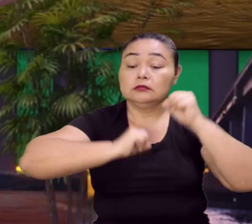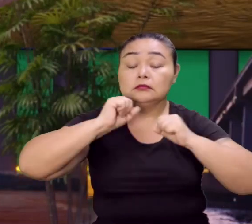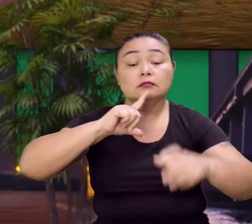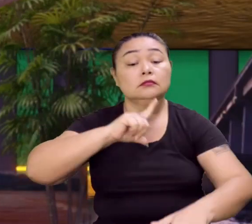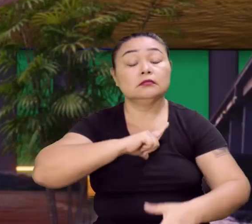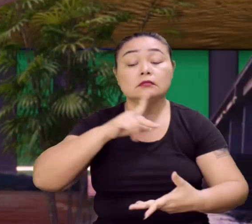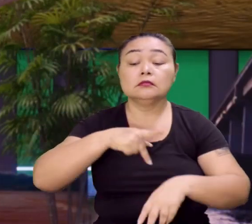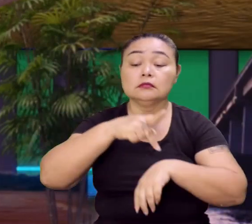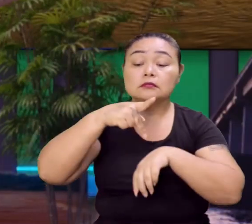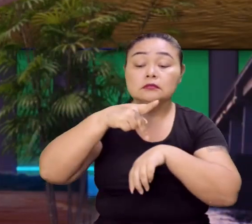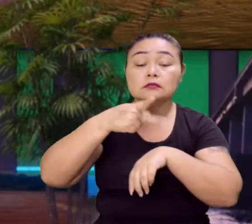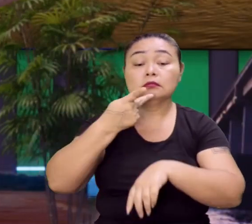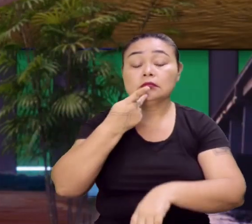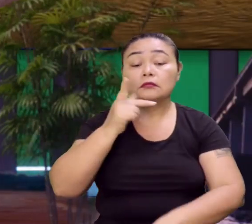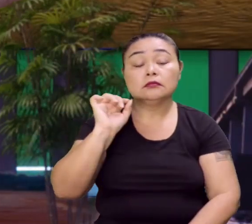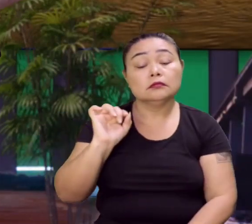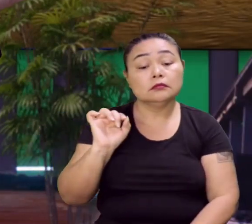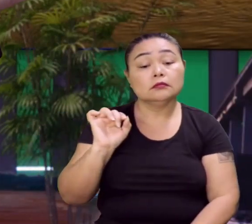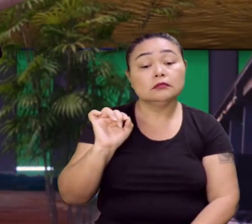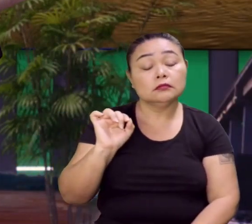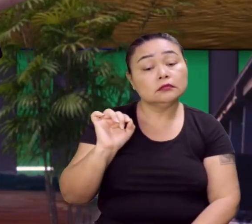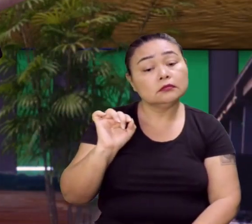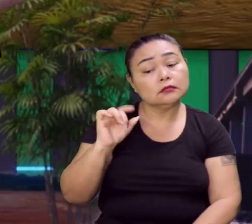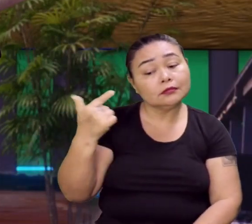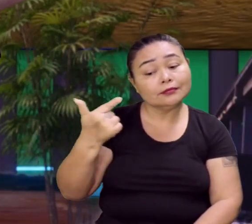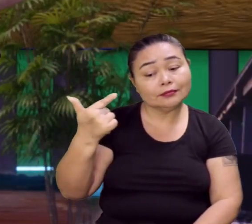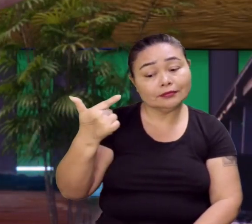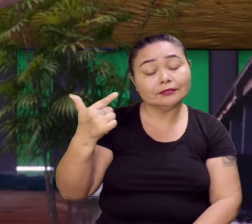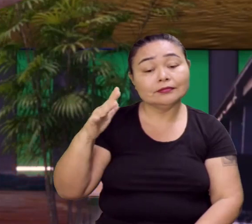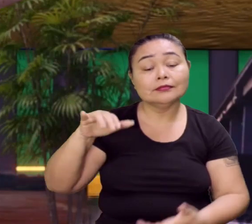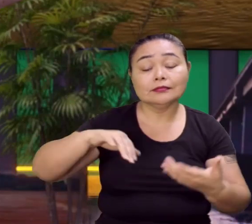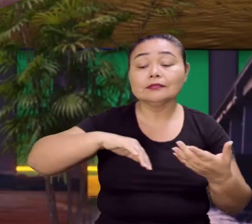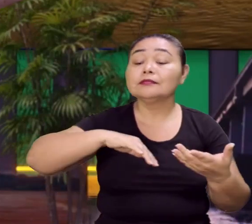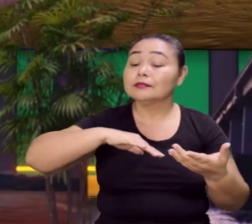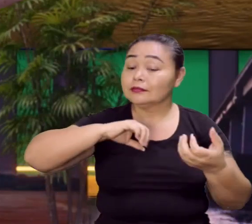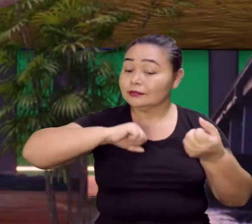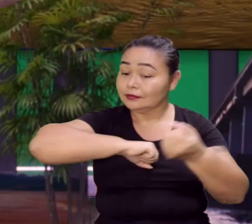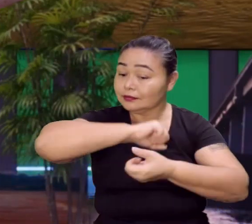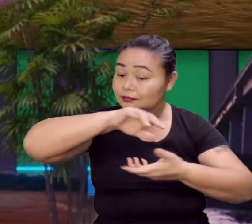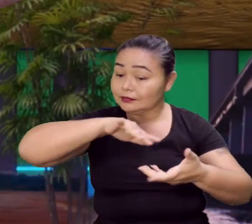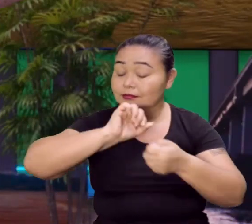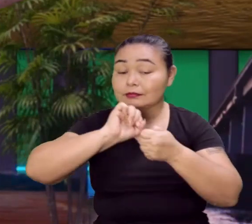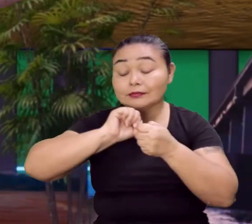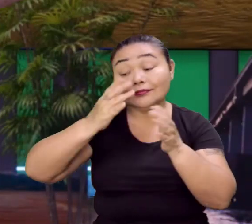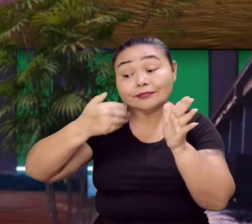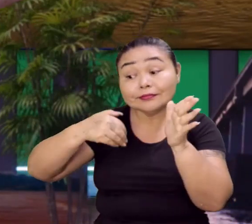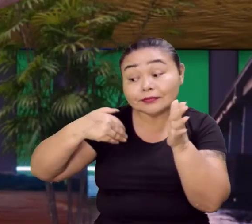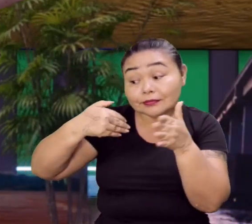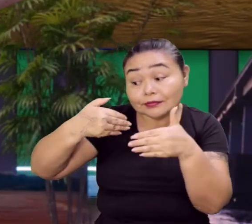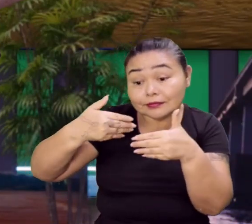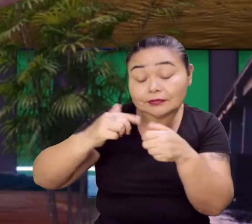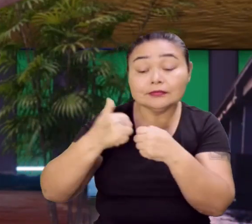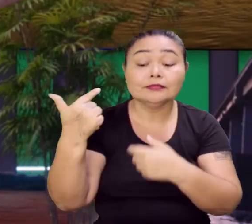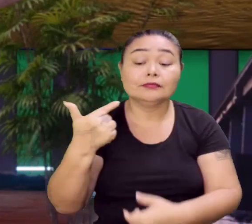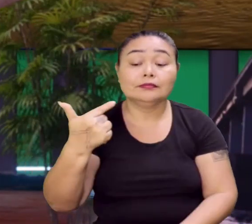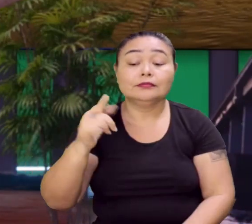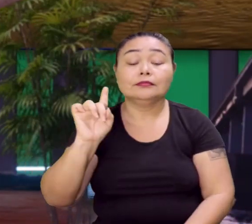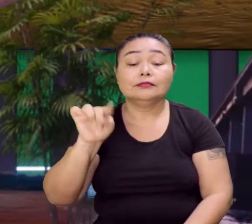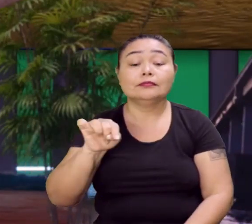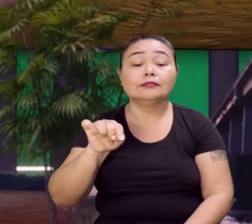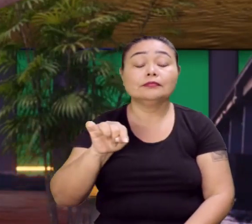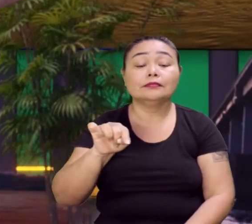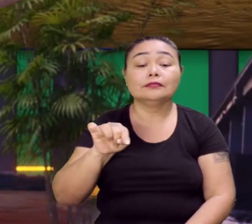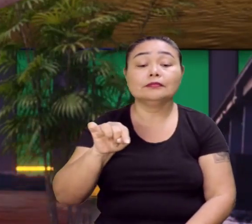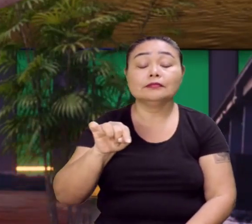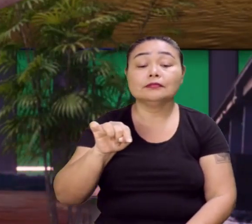país, galera, isso que a gente quis dizer, que ainda está na 2ª. Exatamente. Né? Ainda está chegando na 2ª. Não é isso? A gente